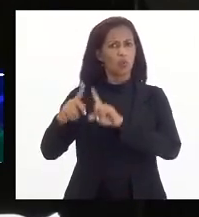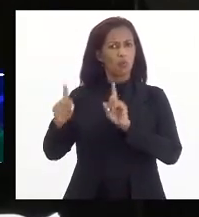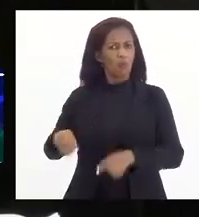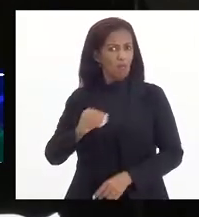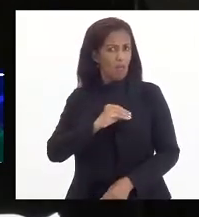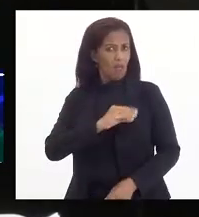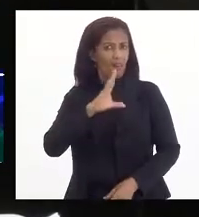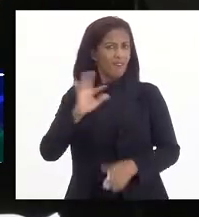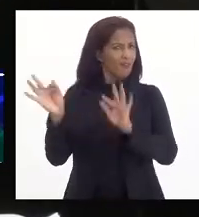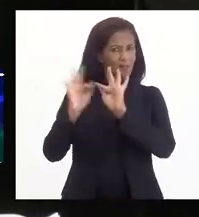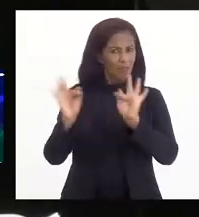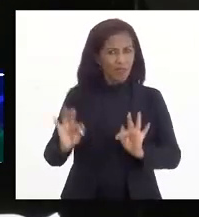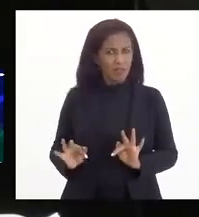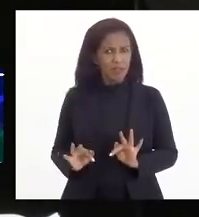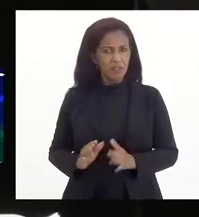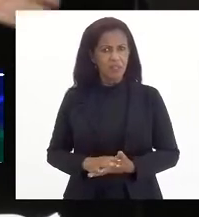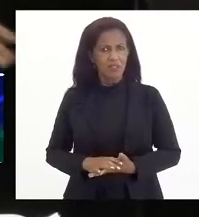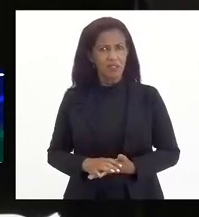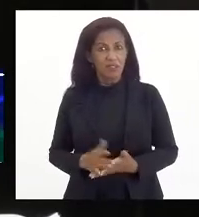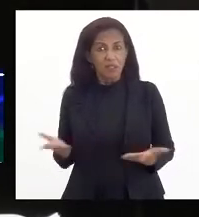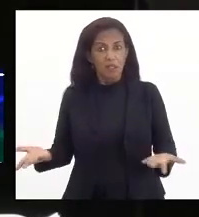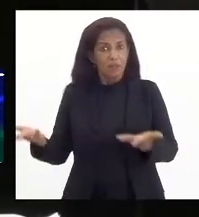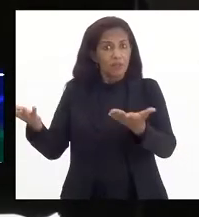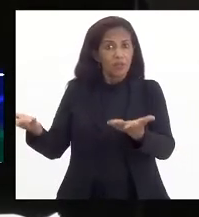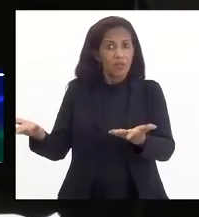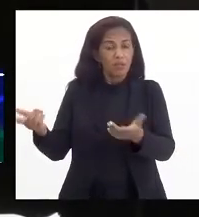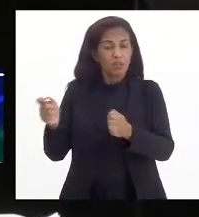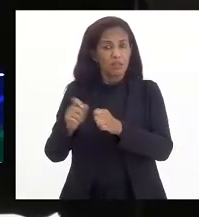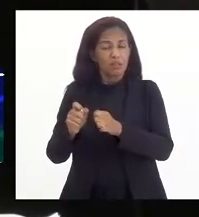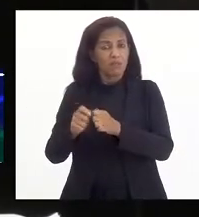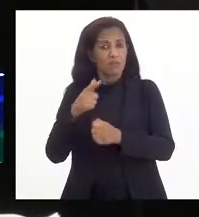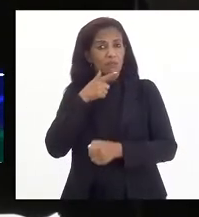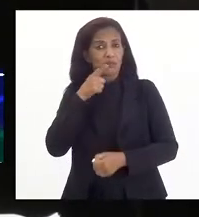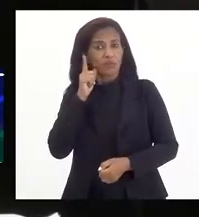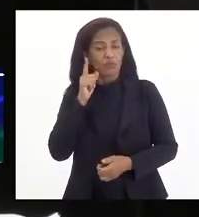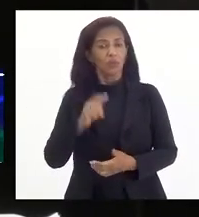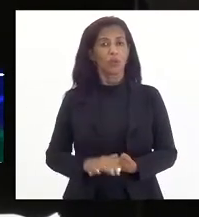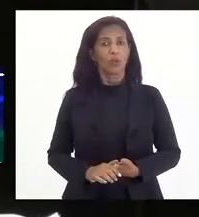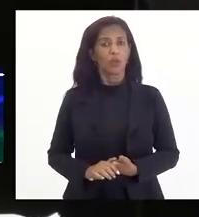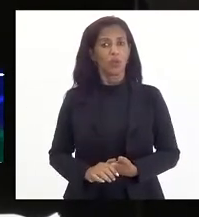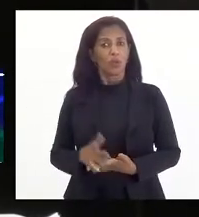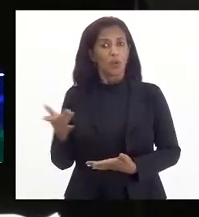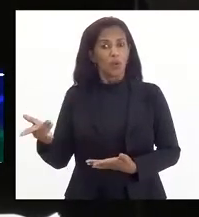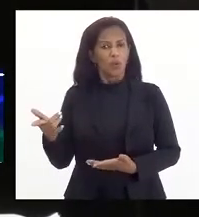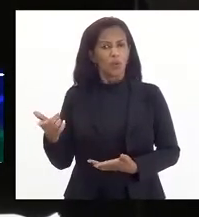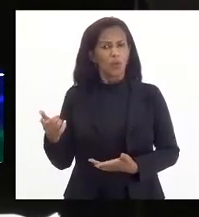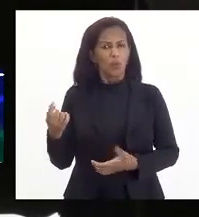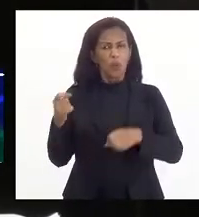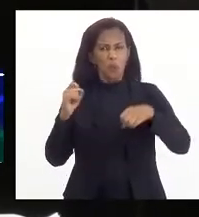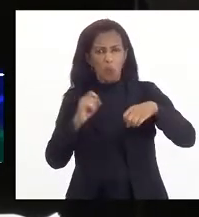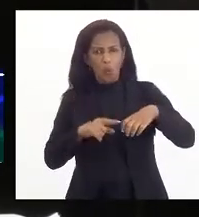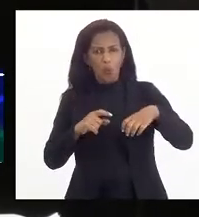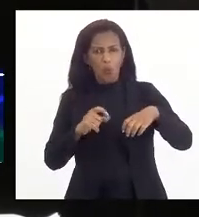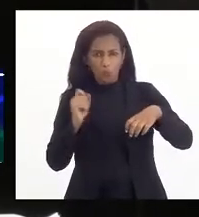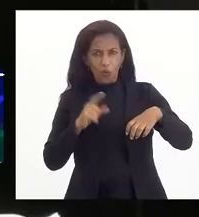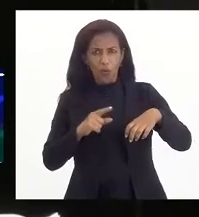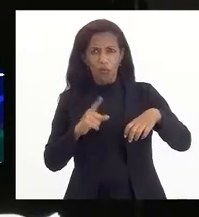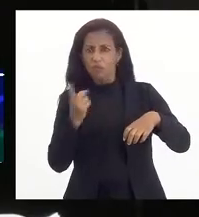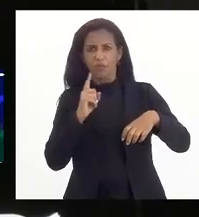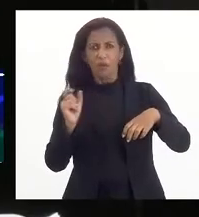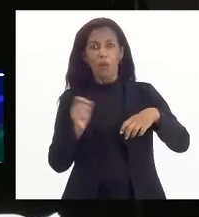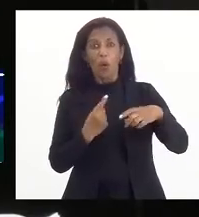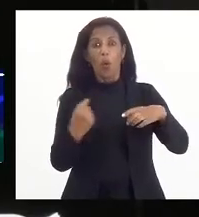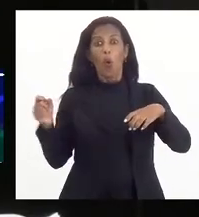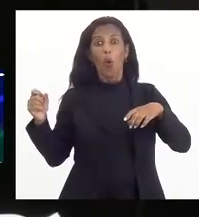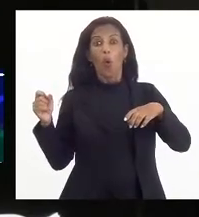ter aumento salarial vão ficar felizes e foi isso que ele fez se podia dizer que foi um Gol para mim foi o gol contra contra a população